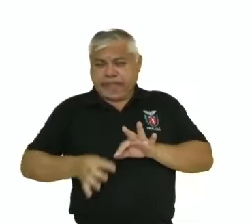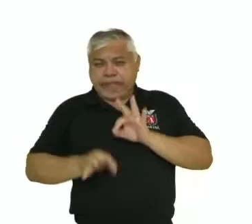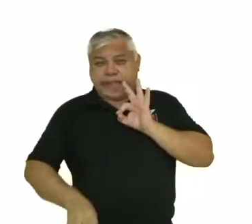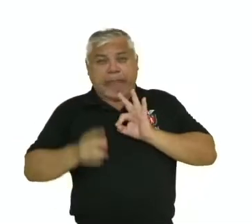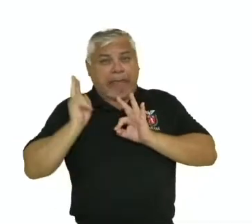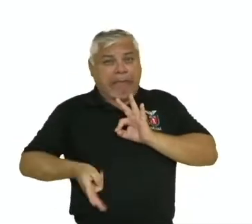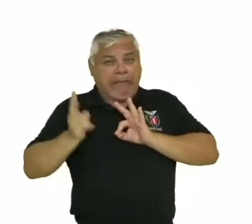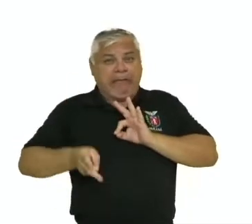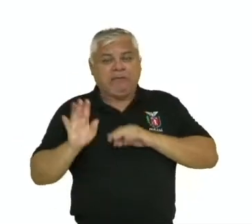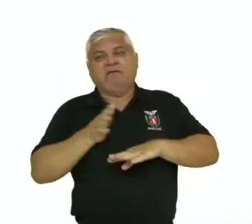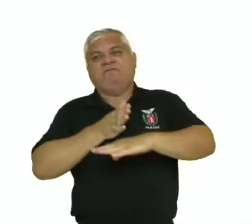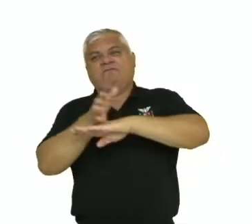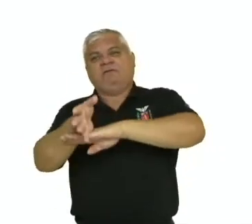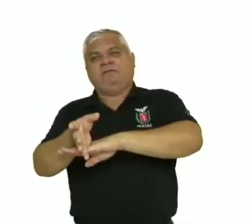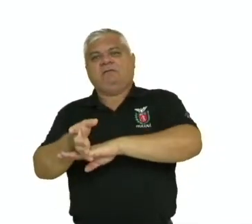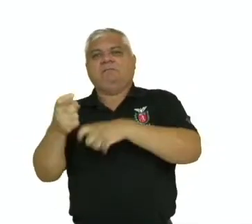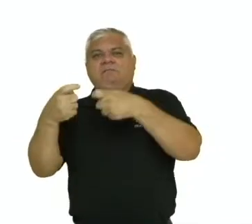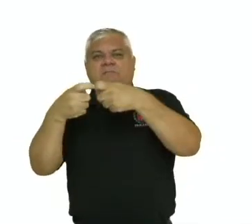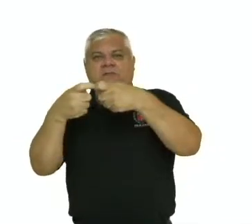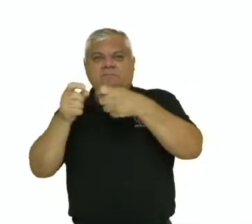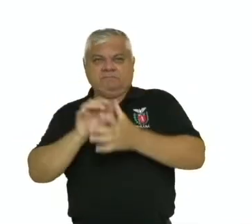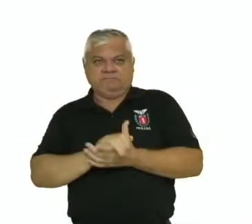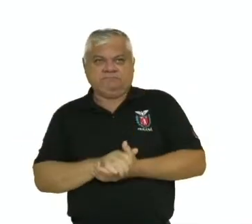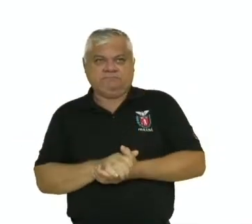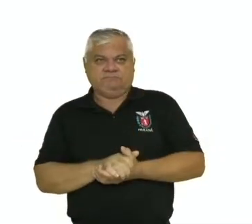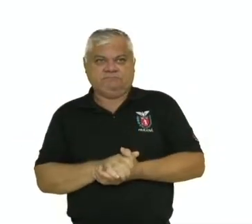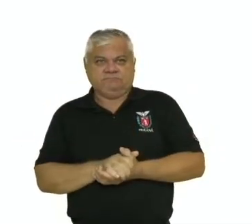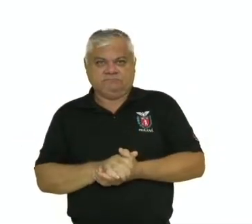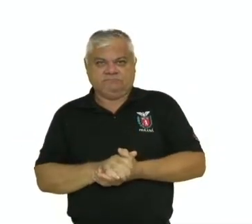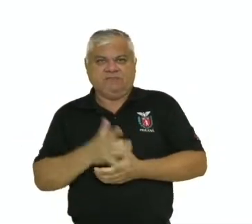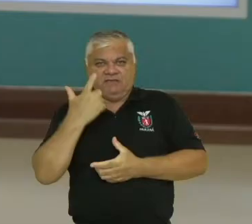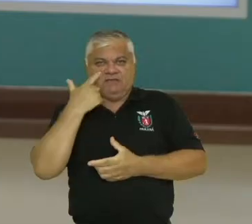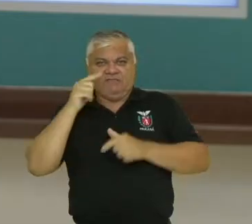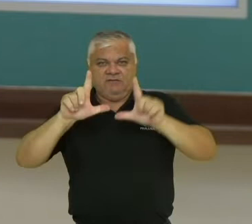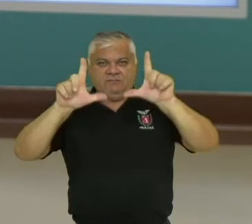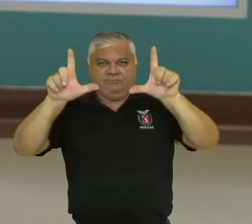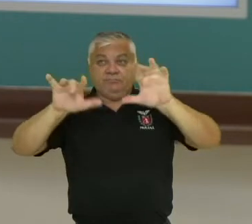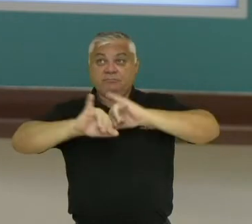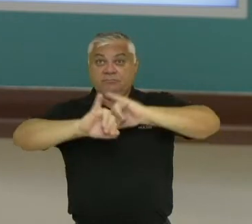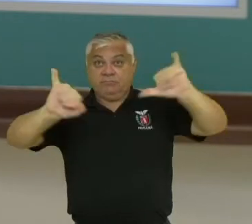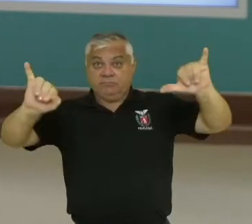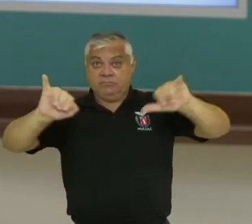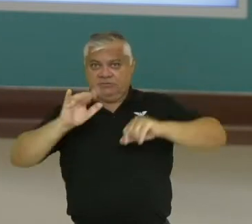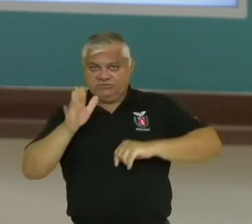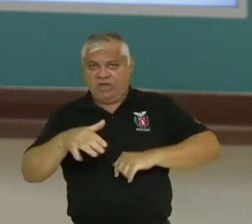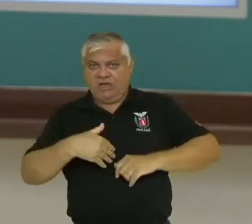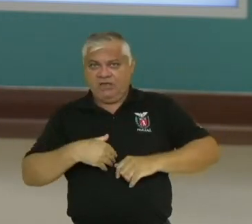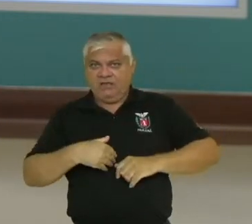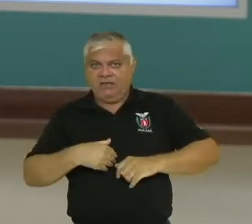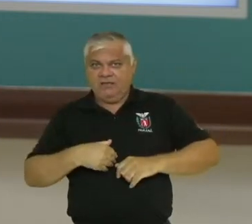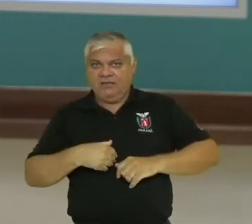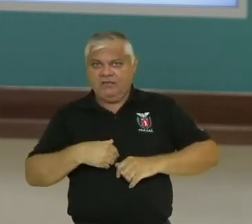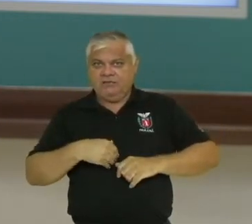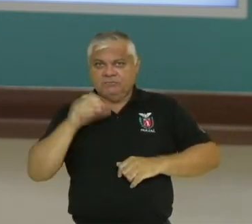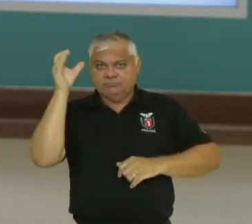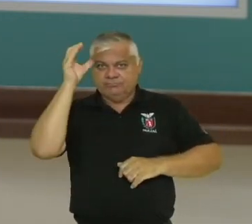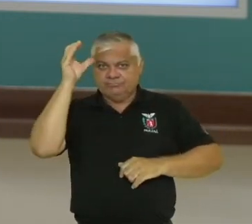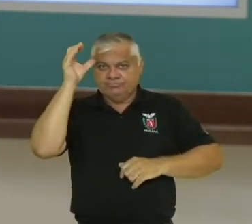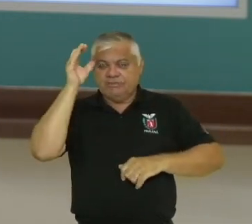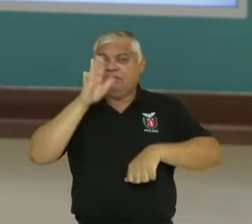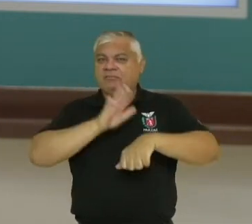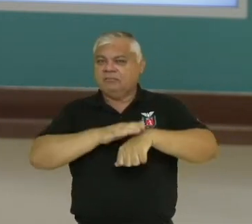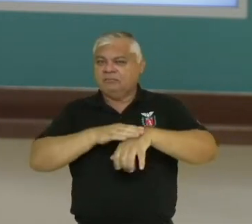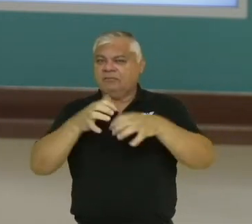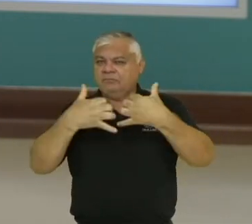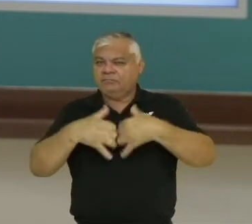grave, procurar um médico. Você já viu algum cartaz de campanha educativa como esse da imagem? Vou dar um tempinho para você